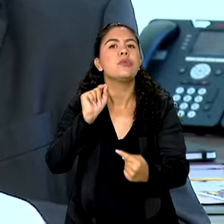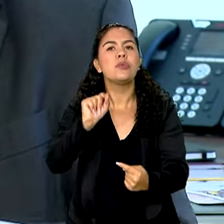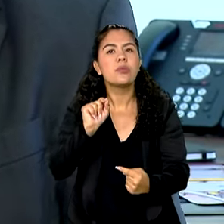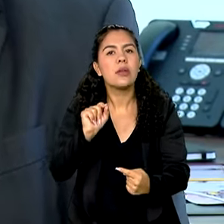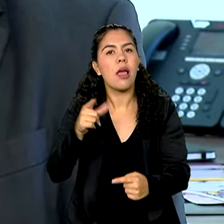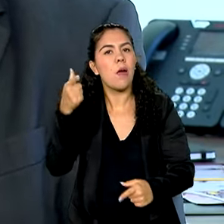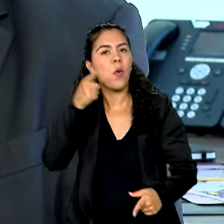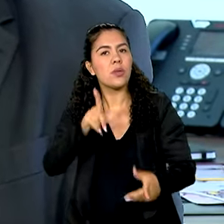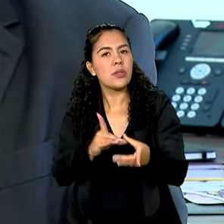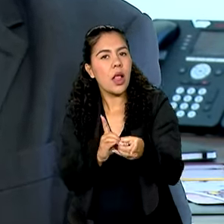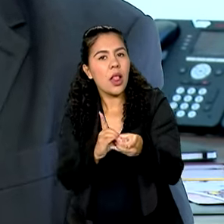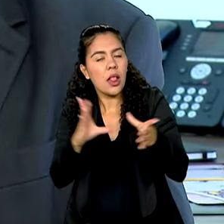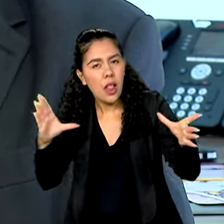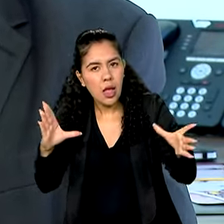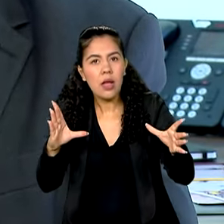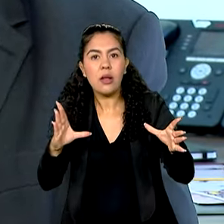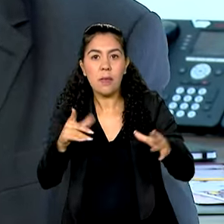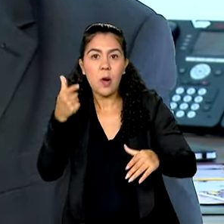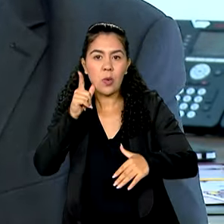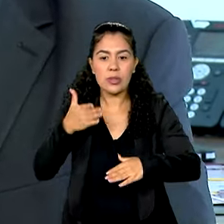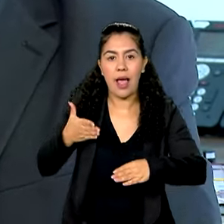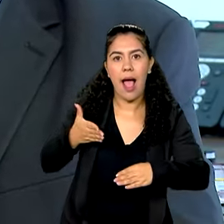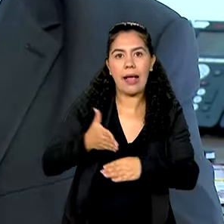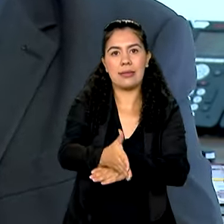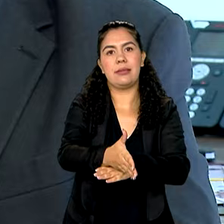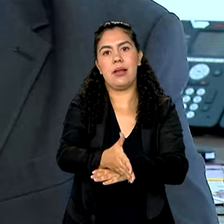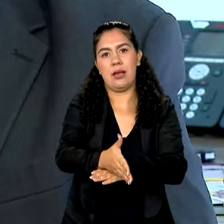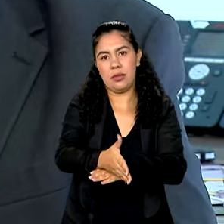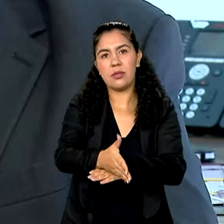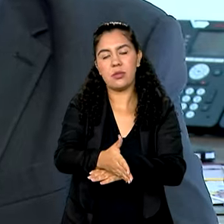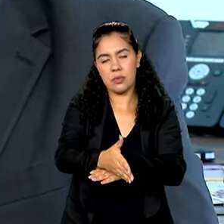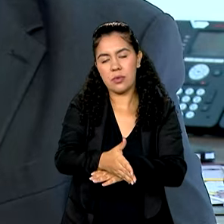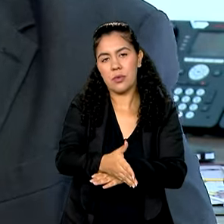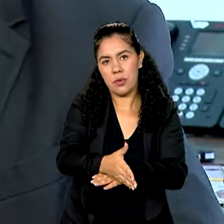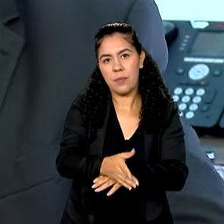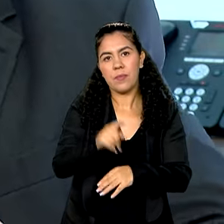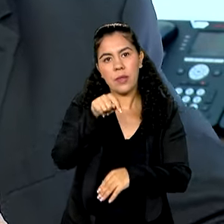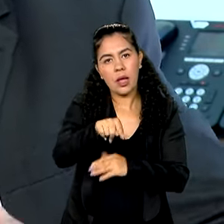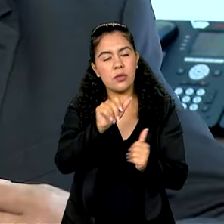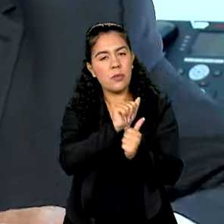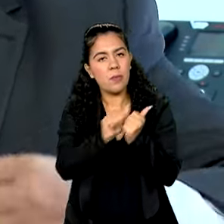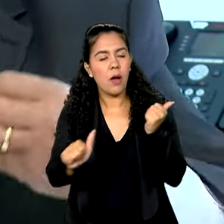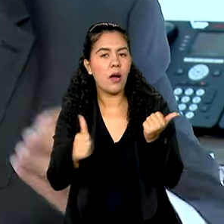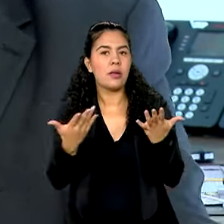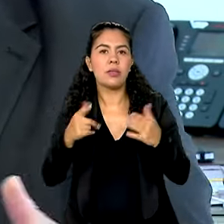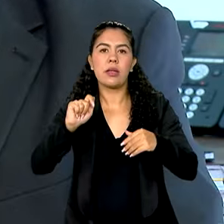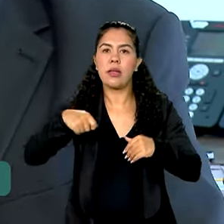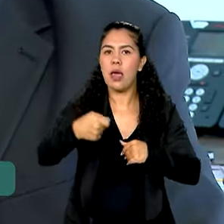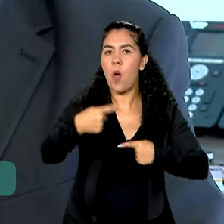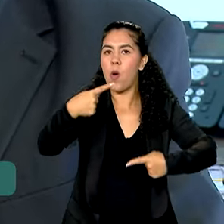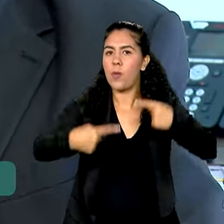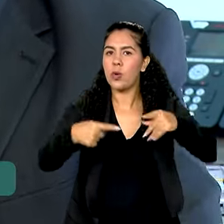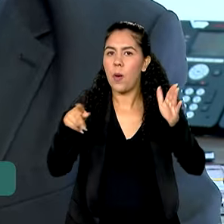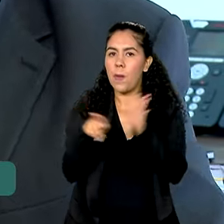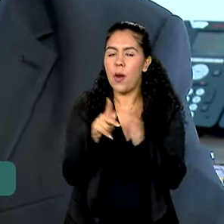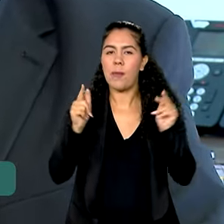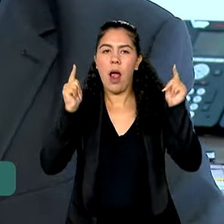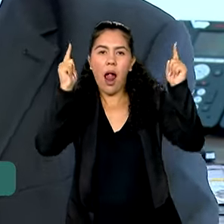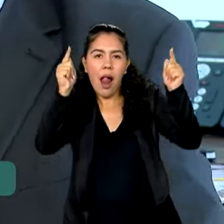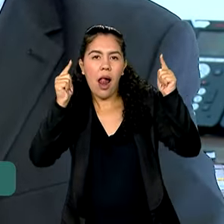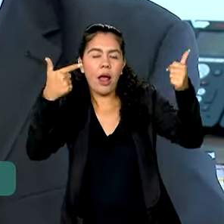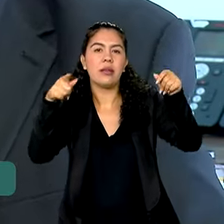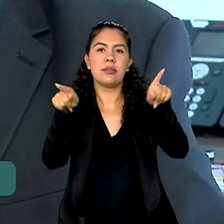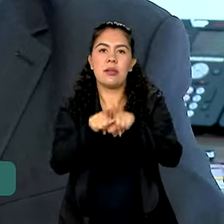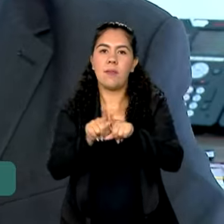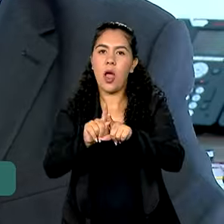do acesso dessa prática desportiva como uma política de lazer, de inclusão